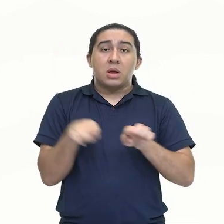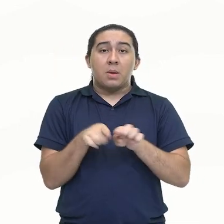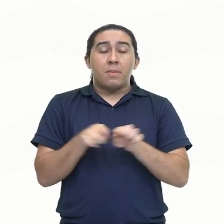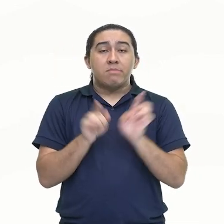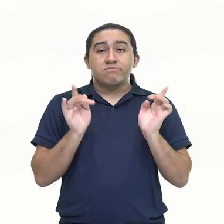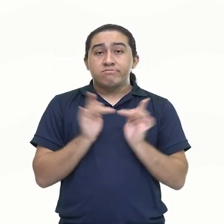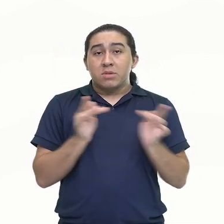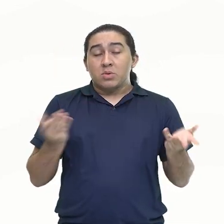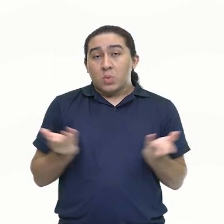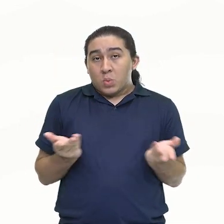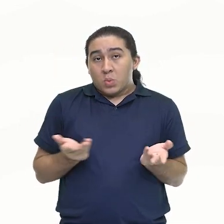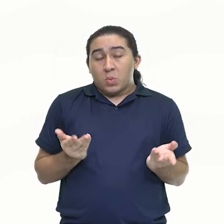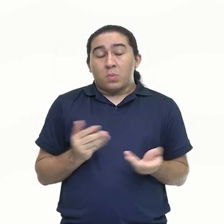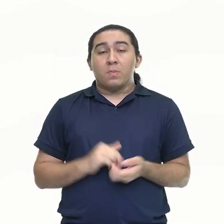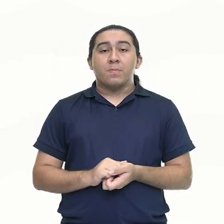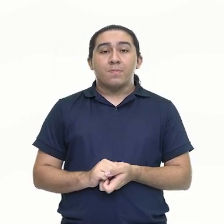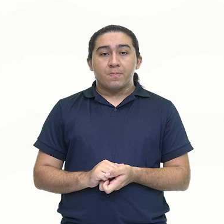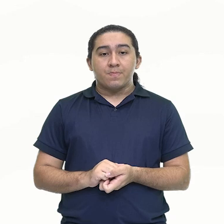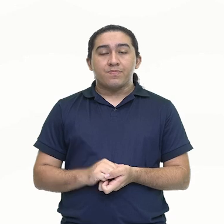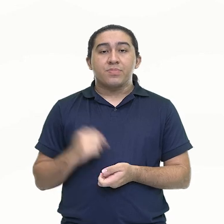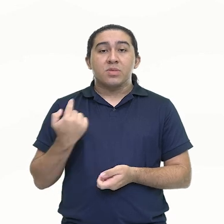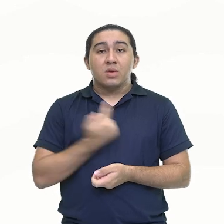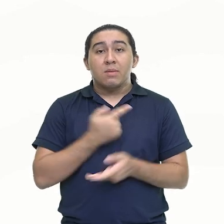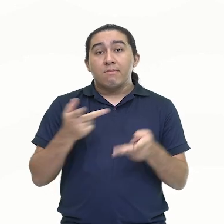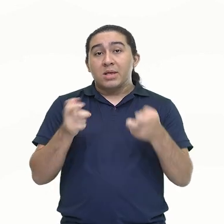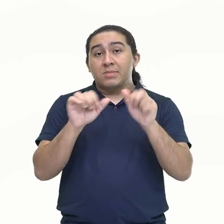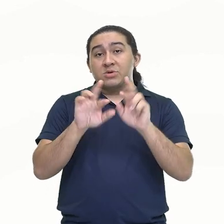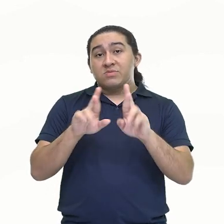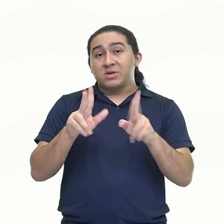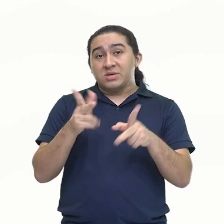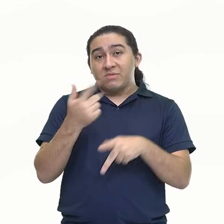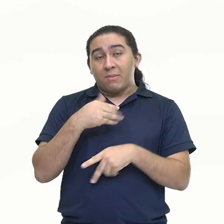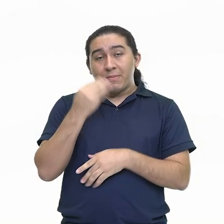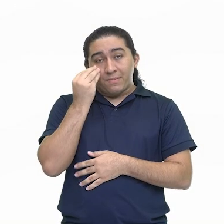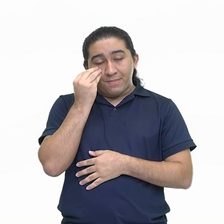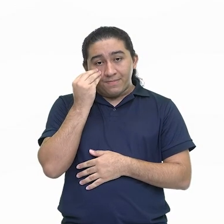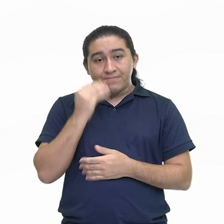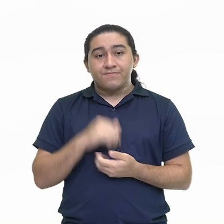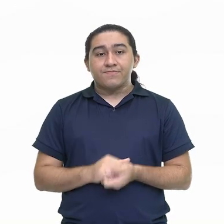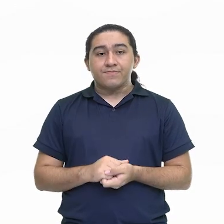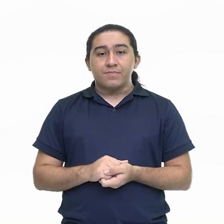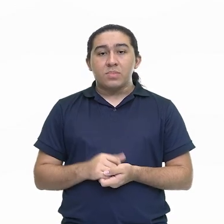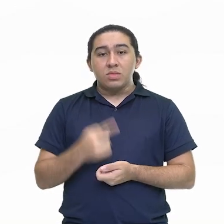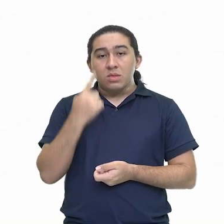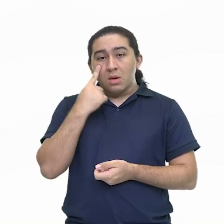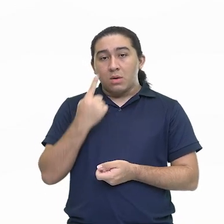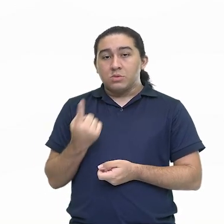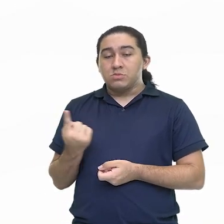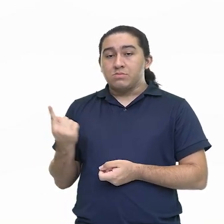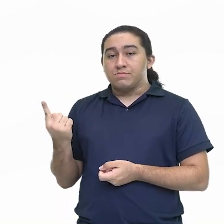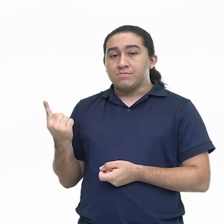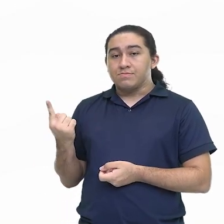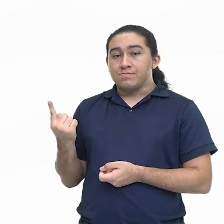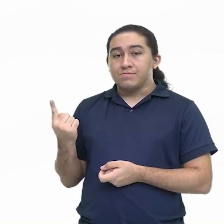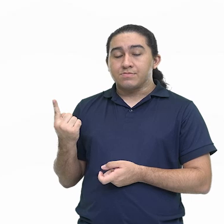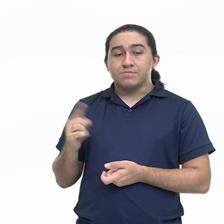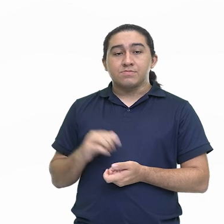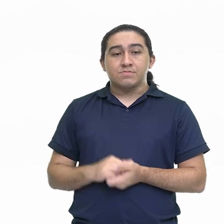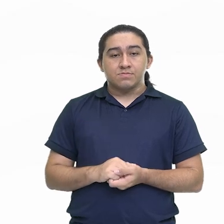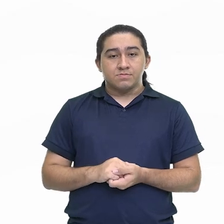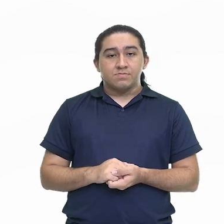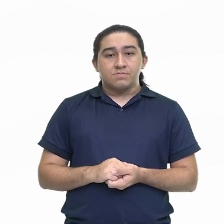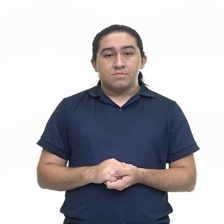E agora a gente vai verificar aqui a diferença. Vamos lá para a notícia e a